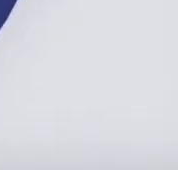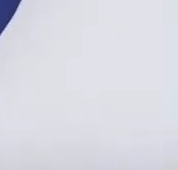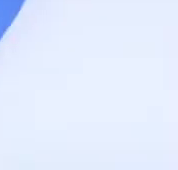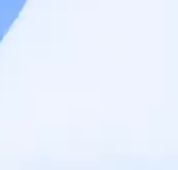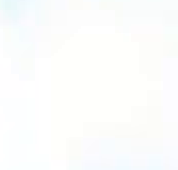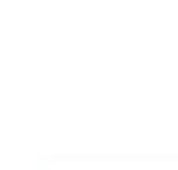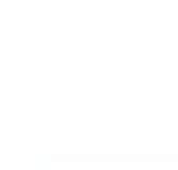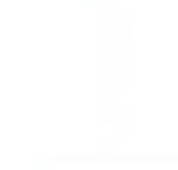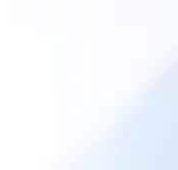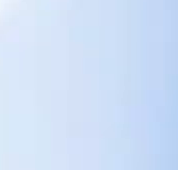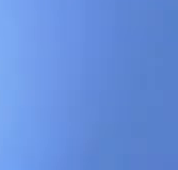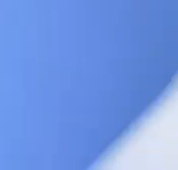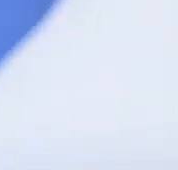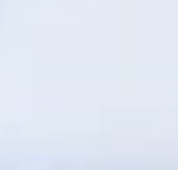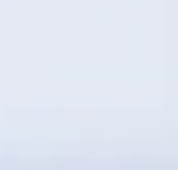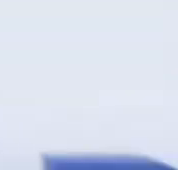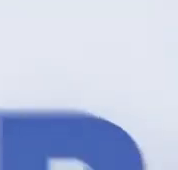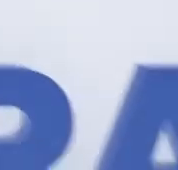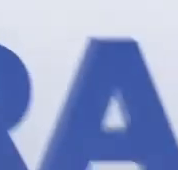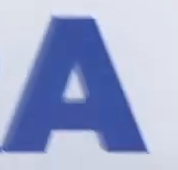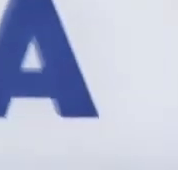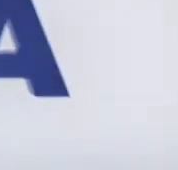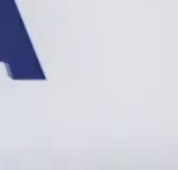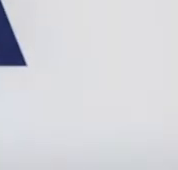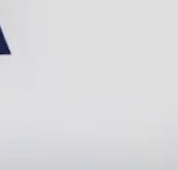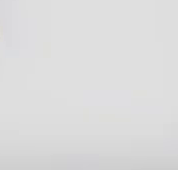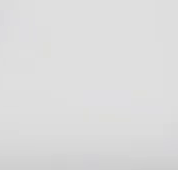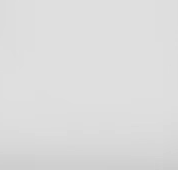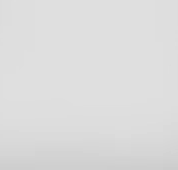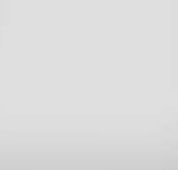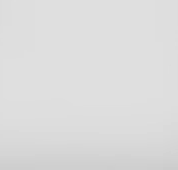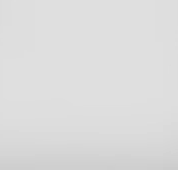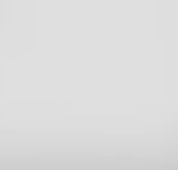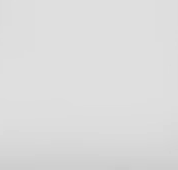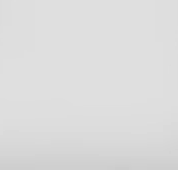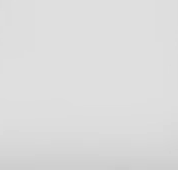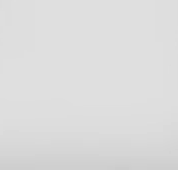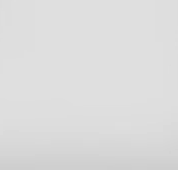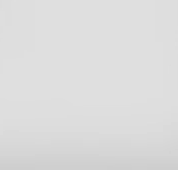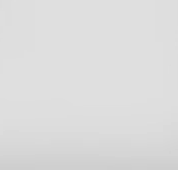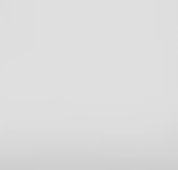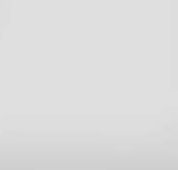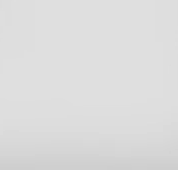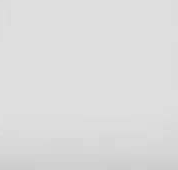TV Câmara, Campinas.